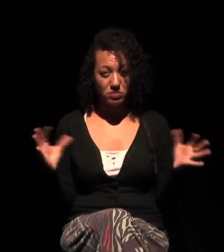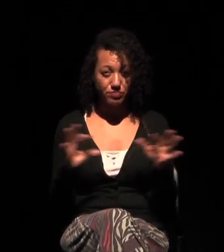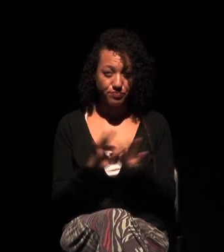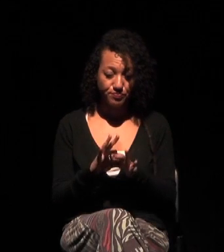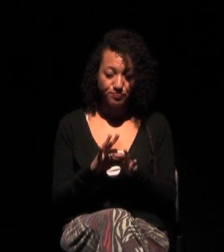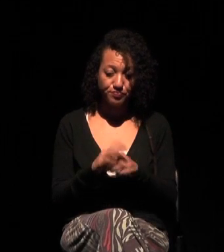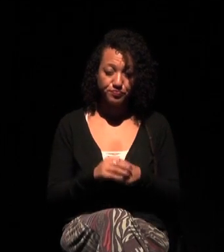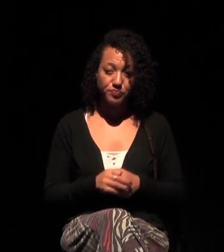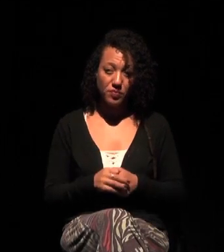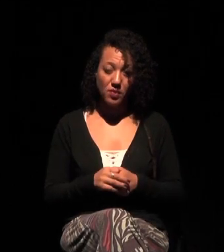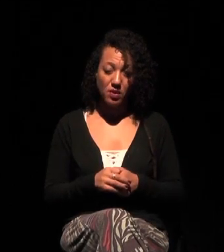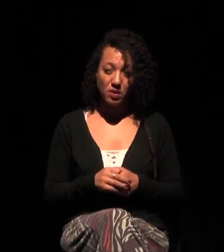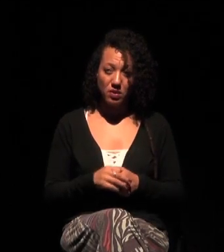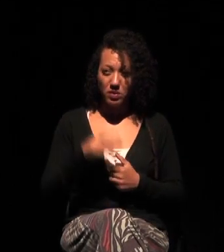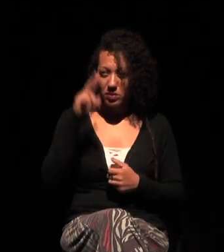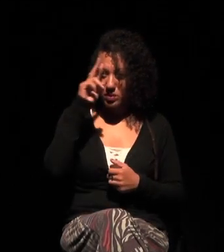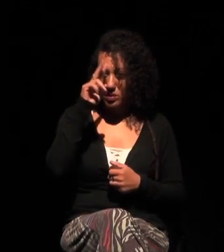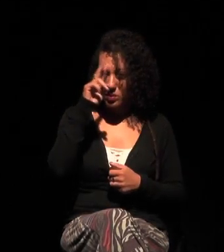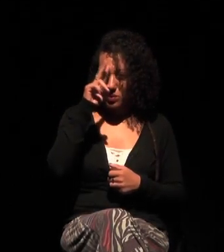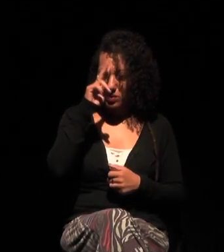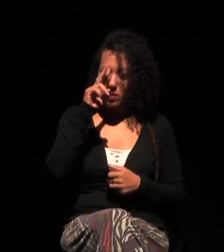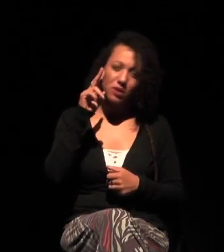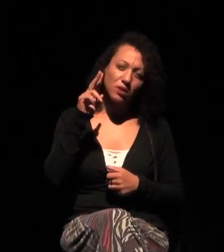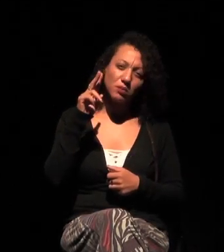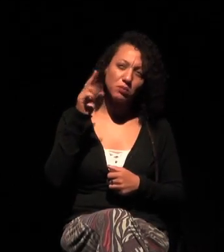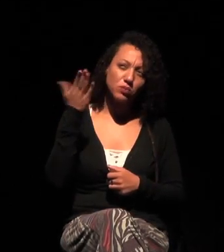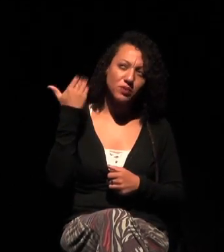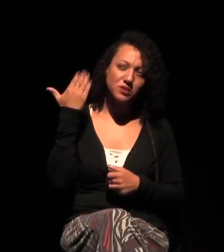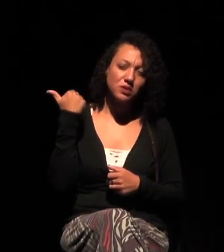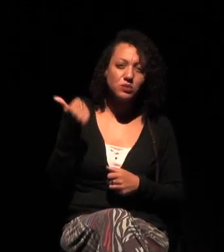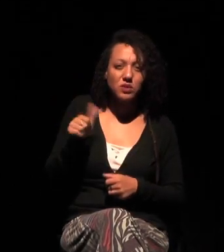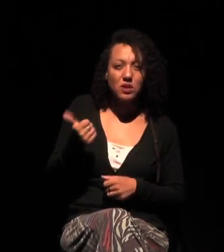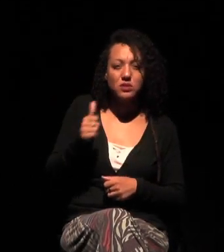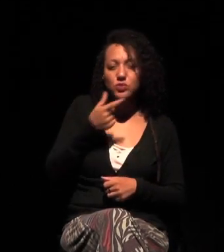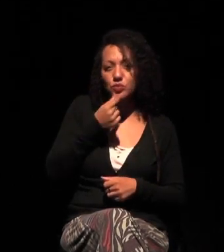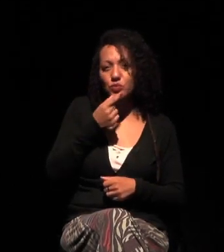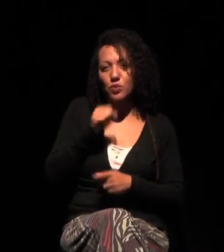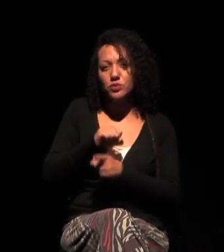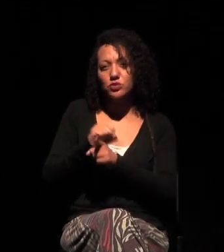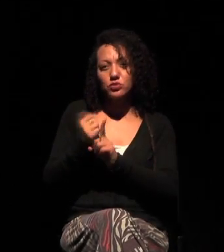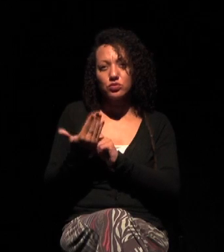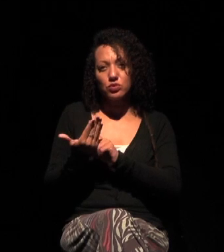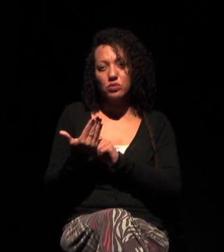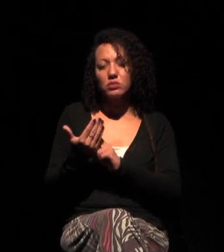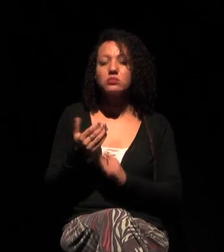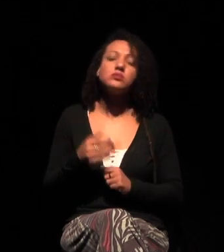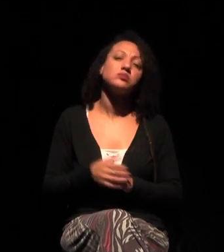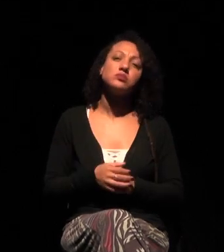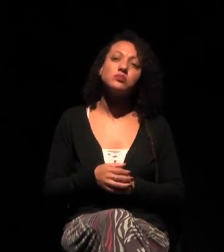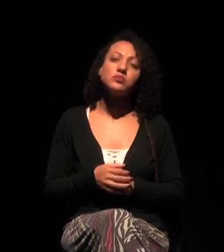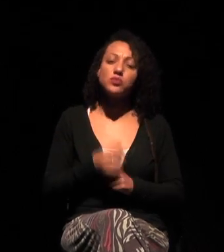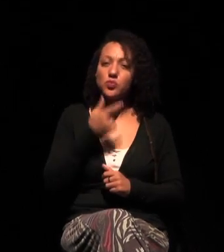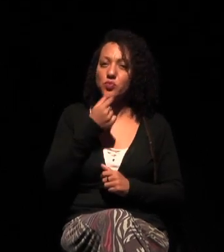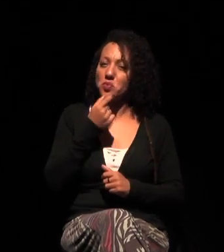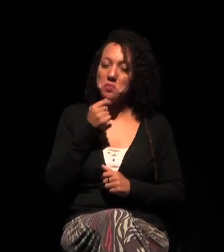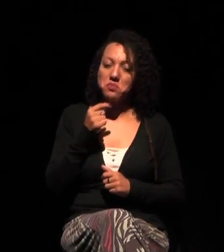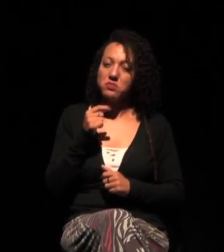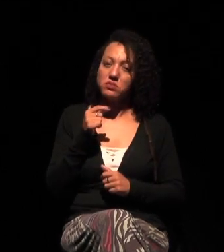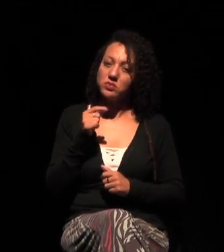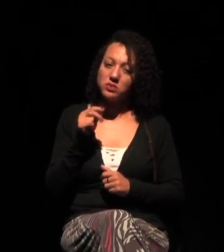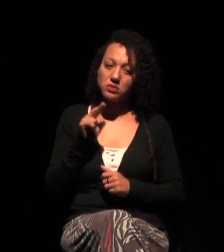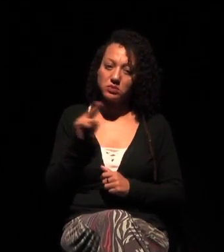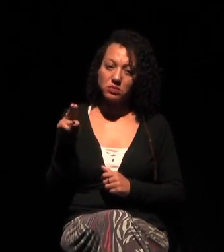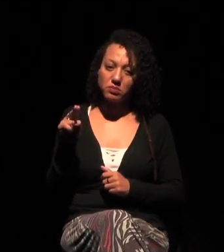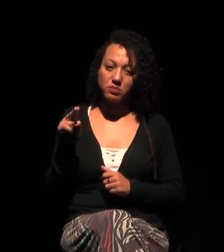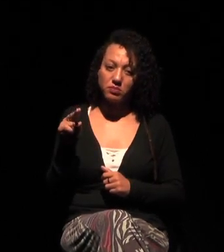uma velha antiga é na aula estõ sociólogo é o vai com deus que estudou e lito do